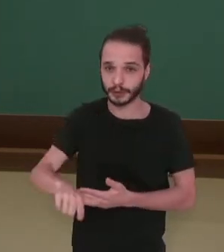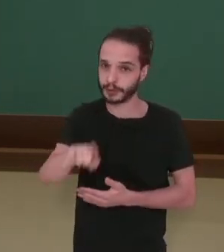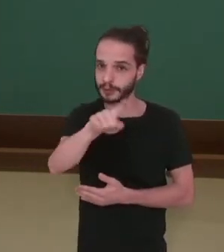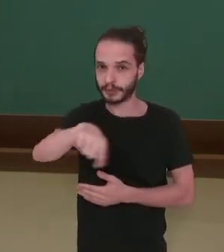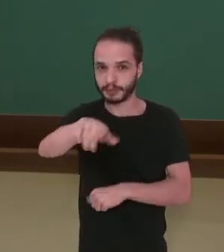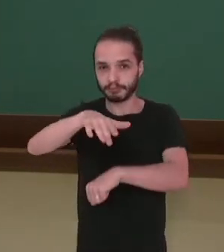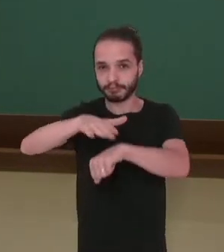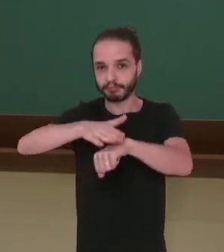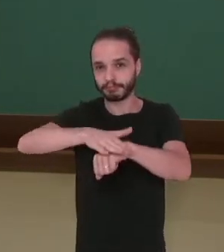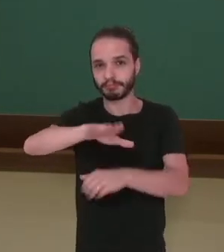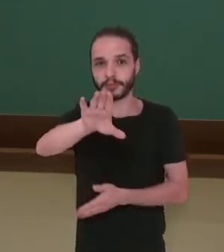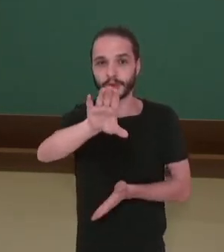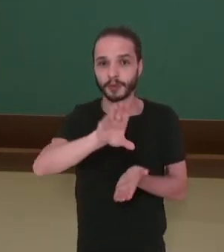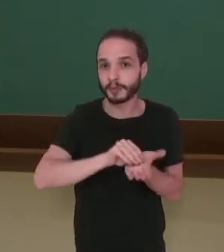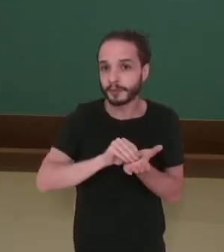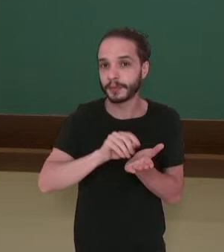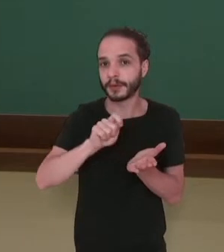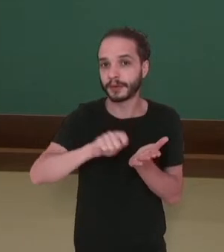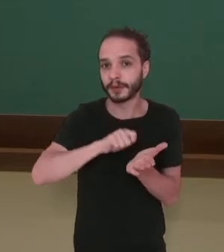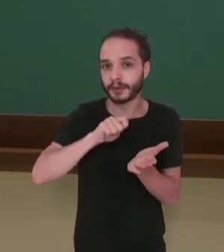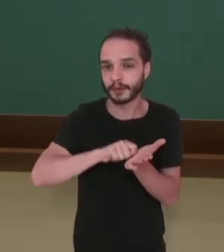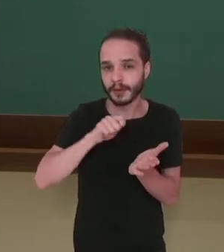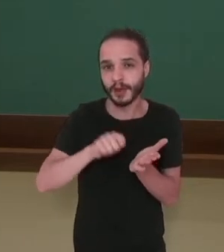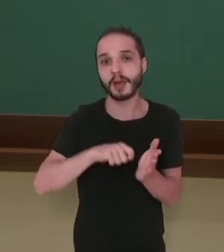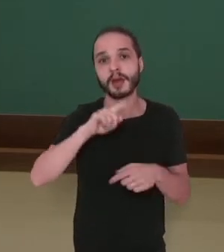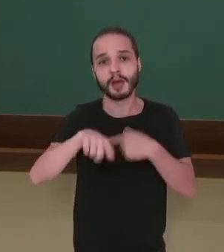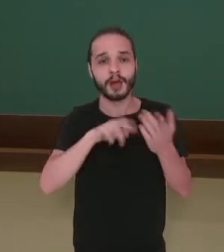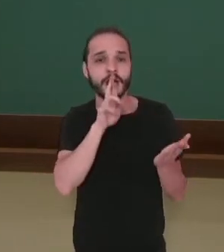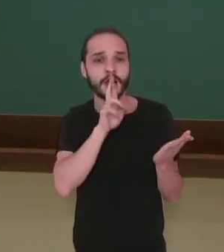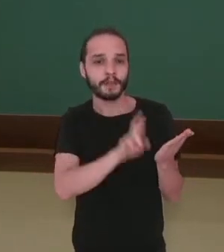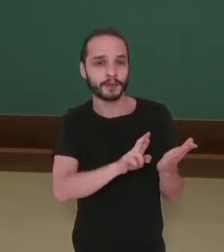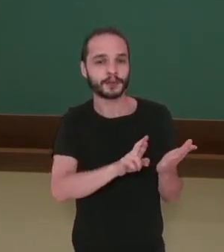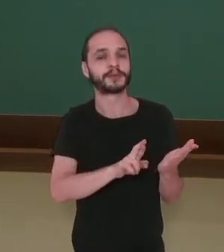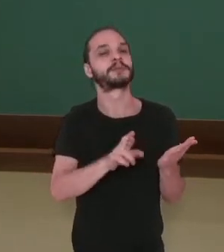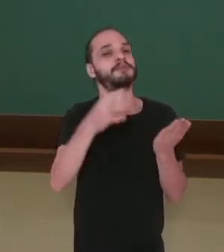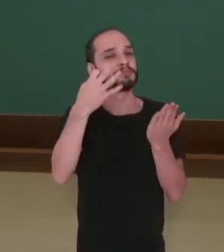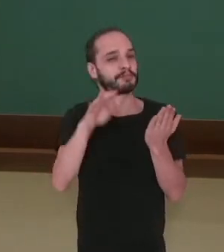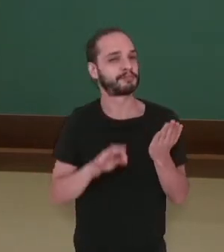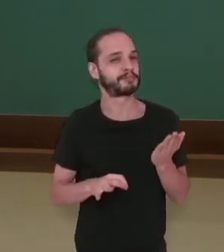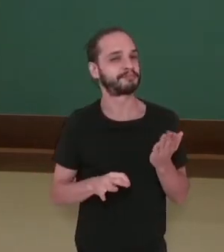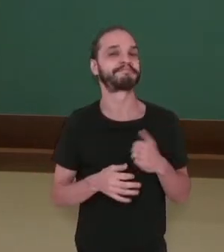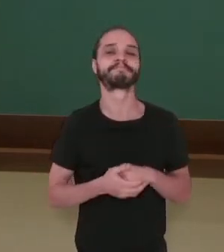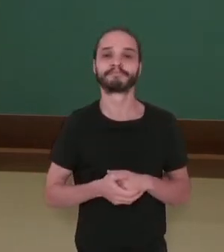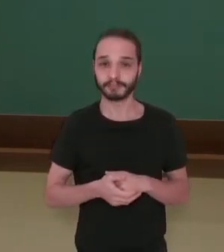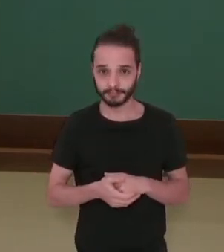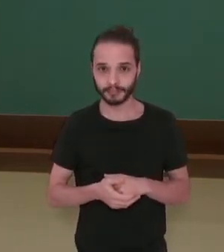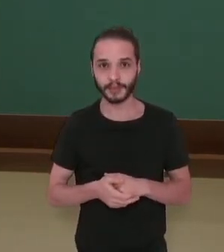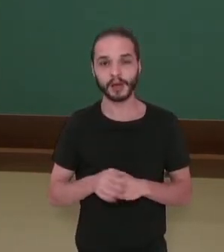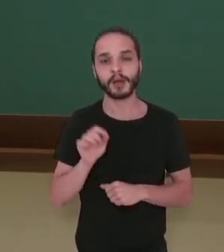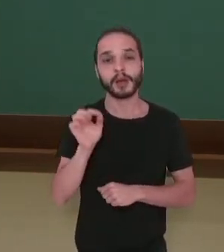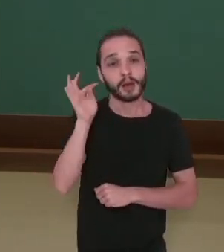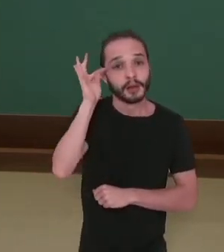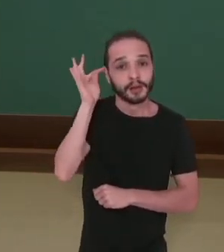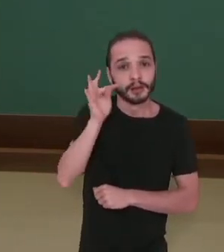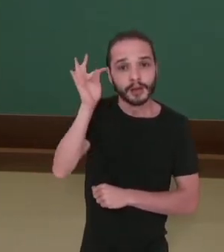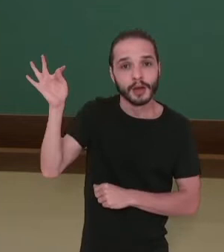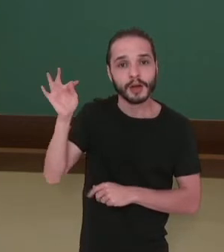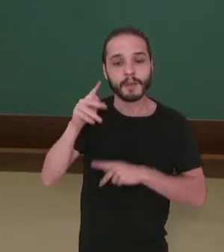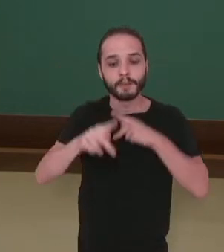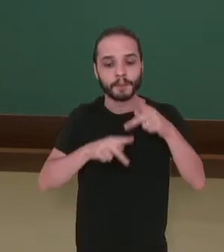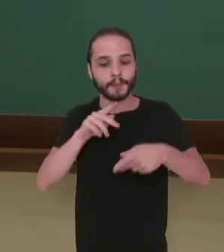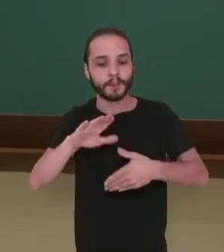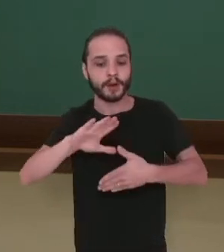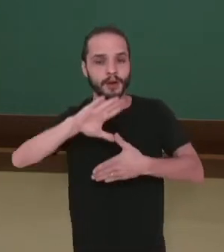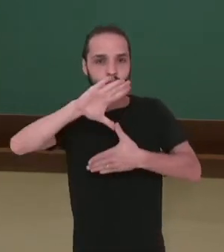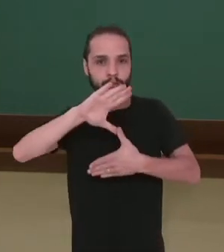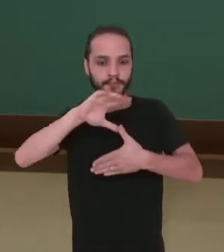caderno de vocês, respondam, né, para a gente conferir a correção. Então vamos lá. A teoria sobre o povoamento do continente